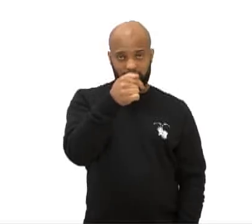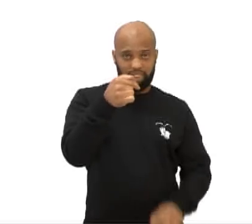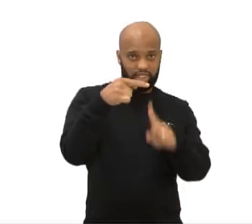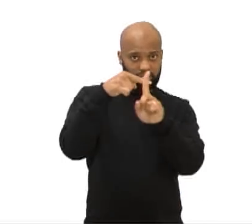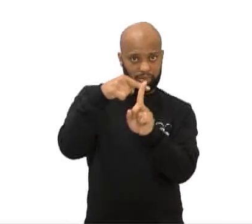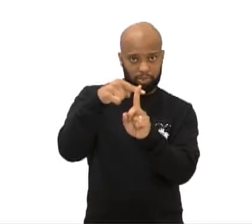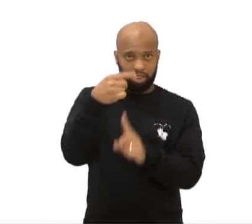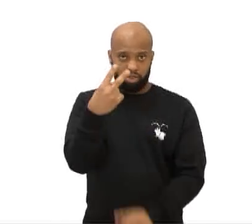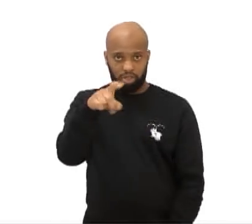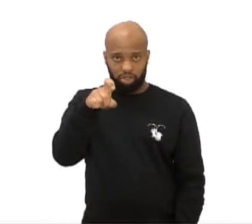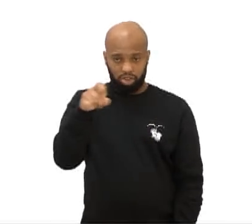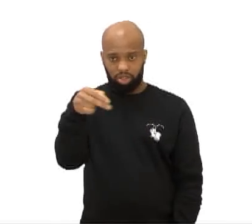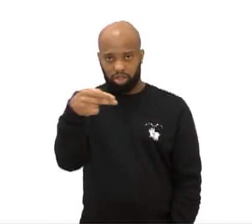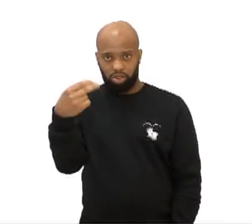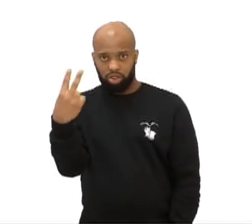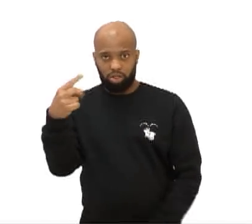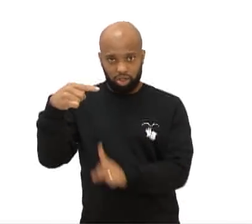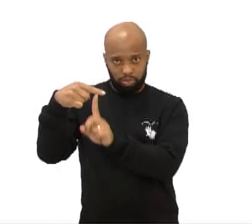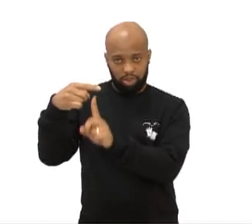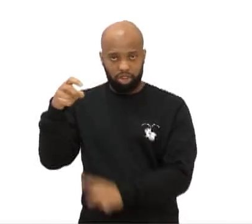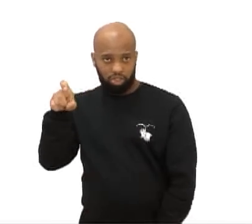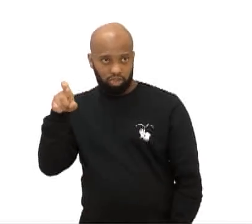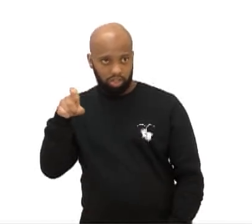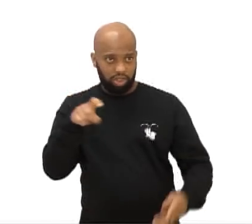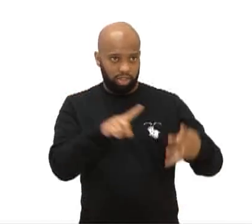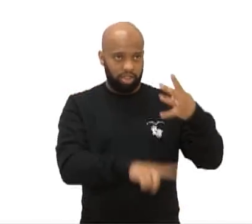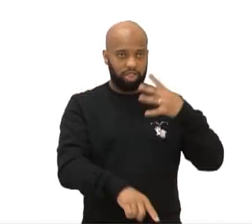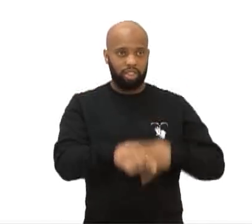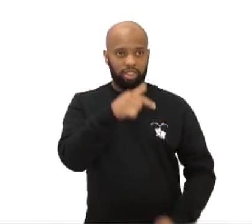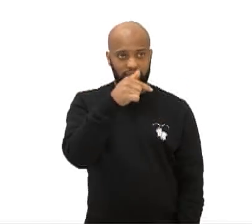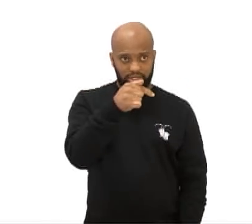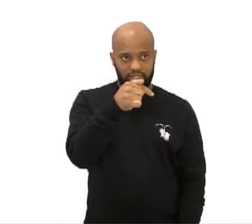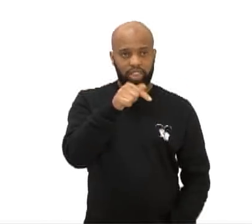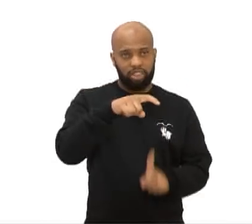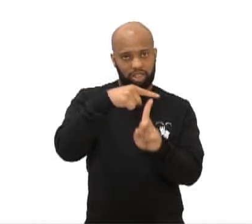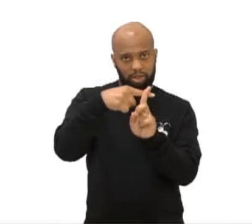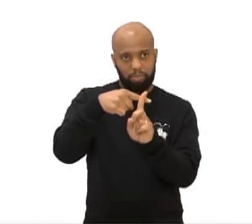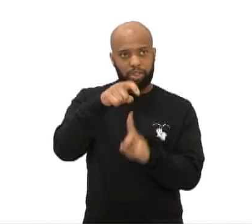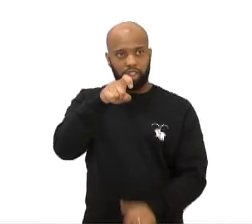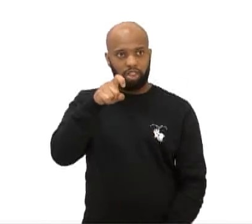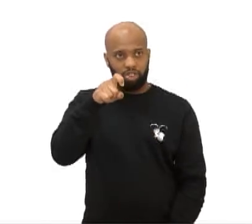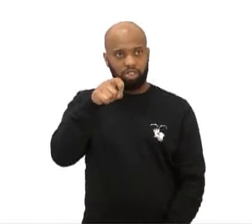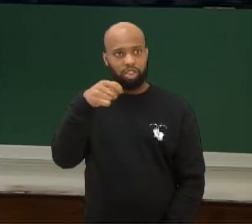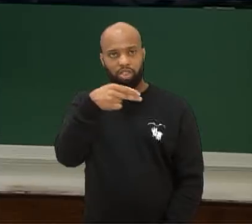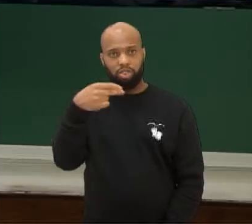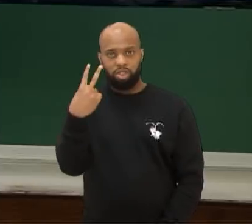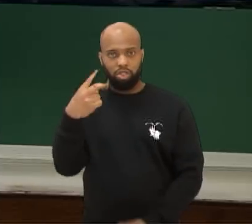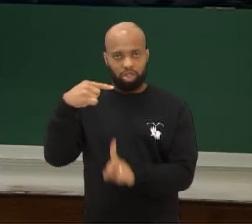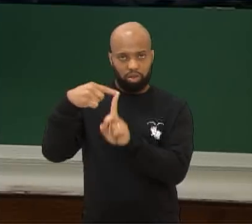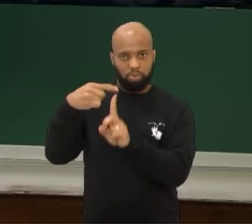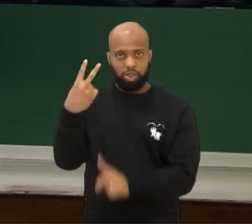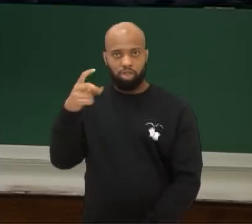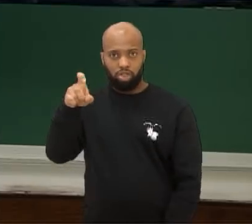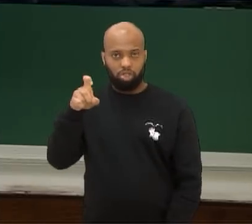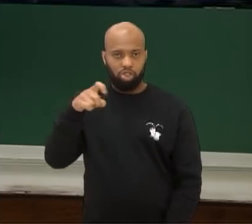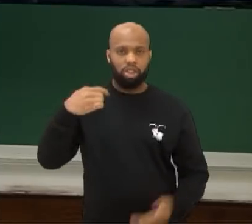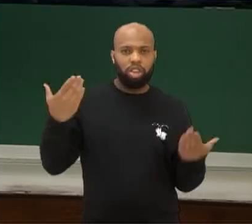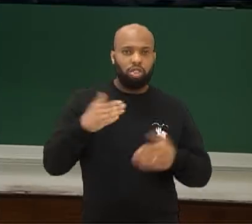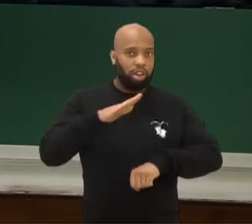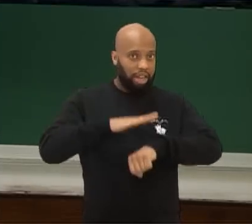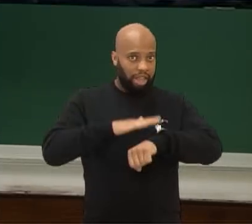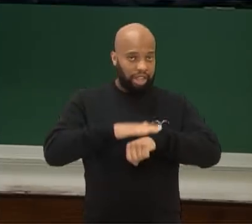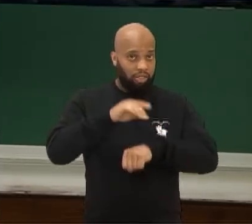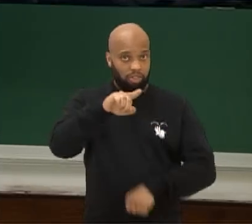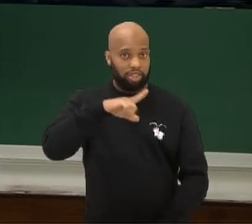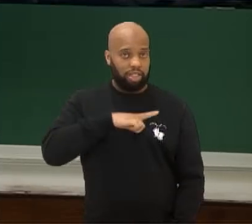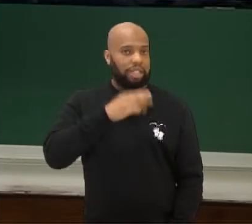mais 2x igual a 2 mais x. E letra D, 7 mais x igual a 2 mais 2x. Então, um tempinho para